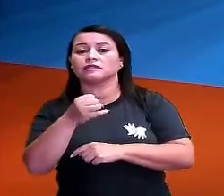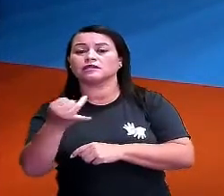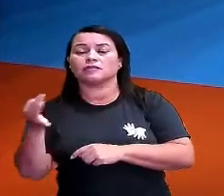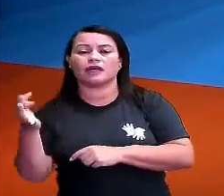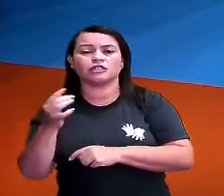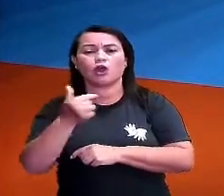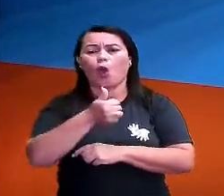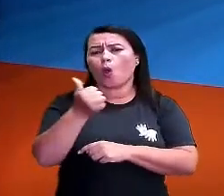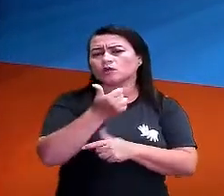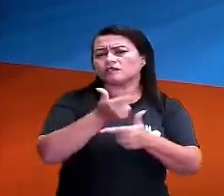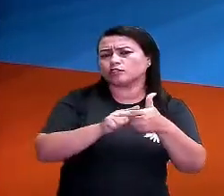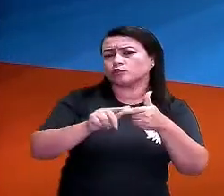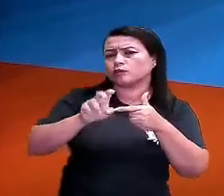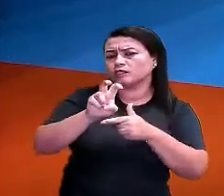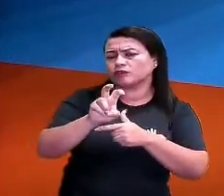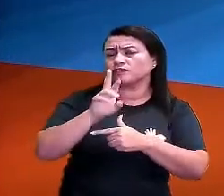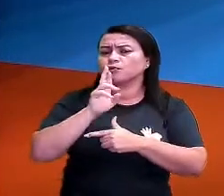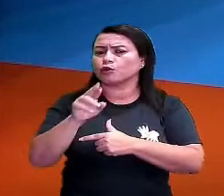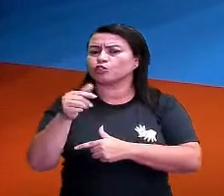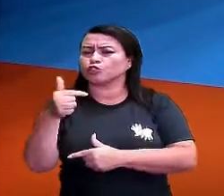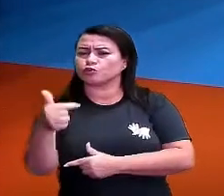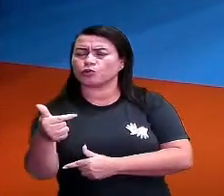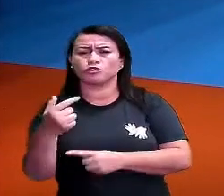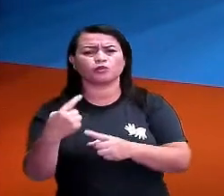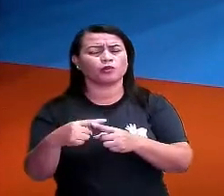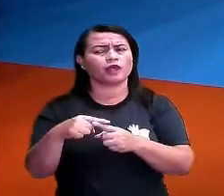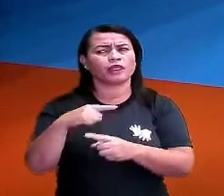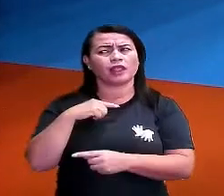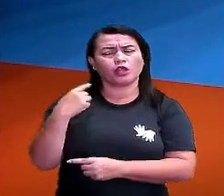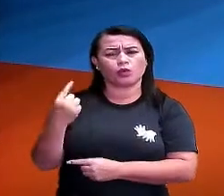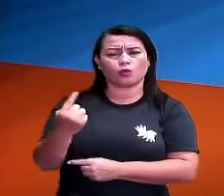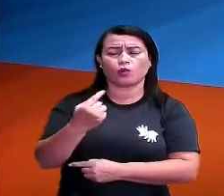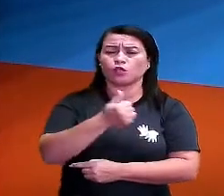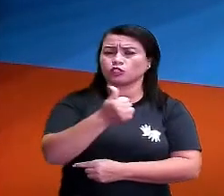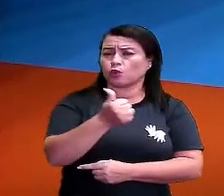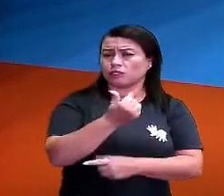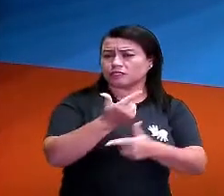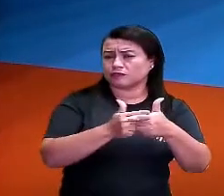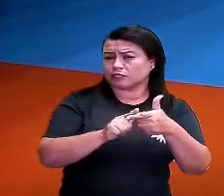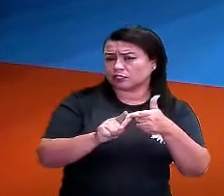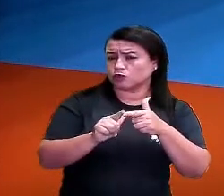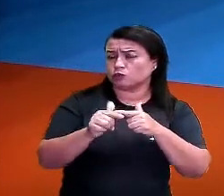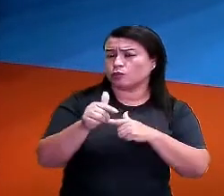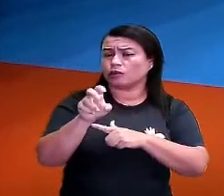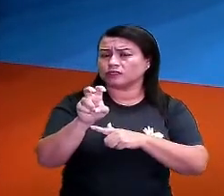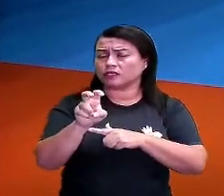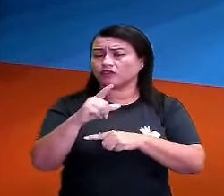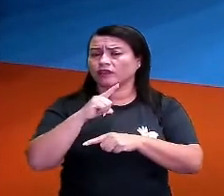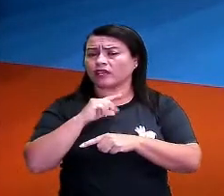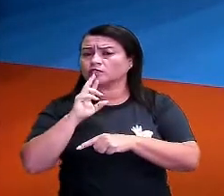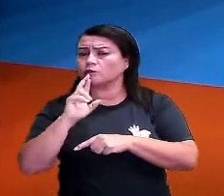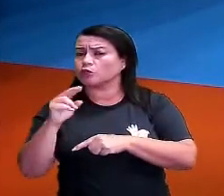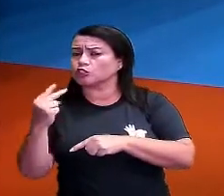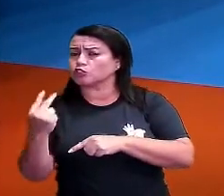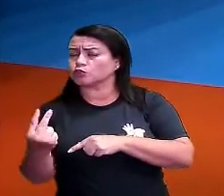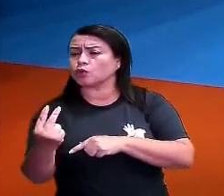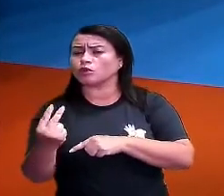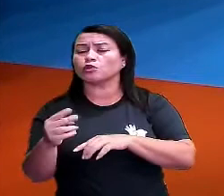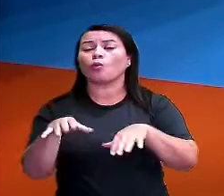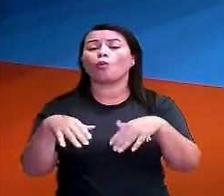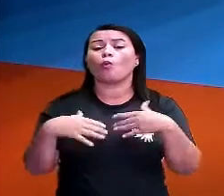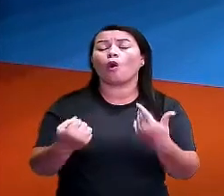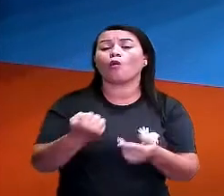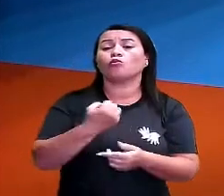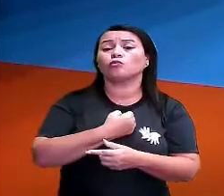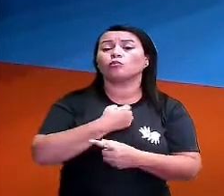2. Que restou 1. Por que isso? 11 dividido por 5 vai dar 2, por quê? O que é que eu vou fazer? Que número vai